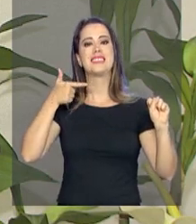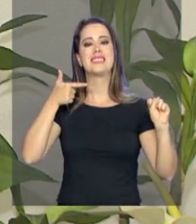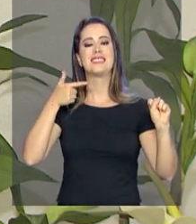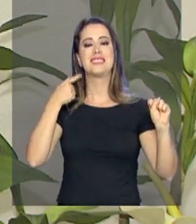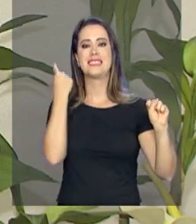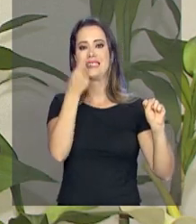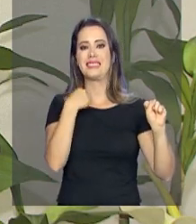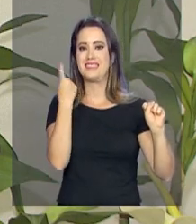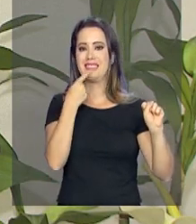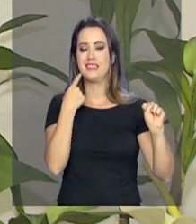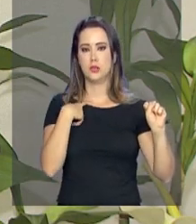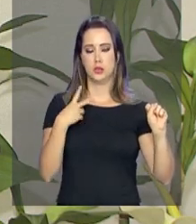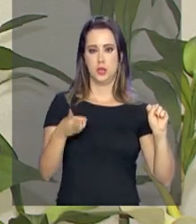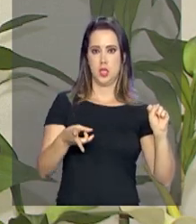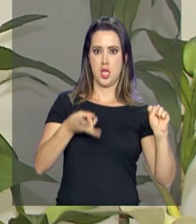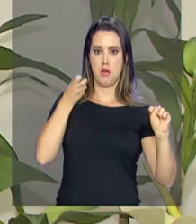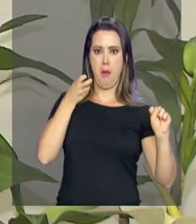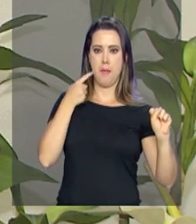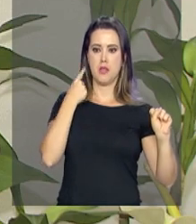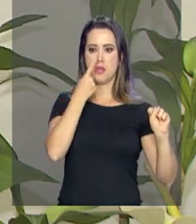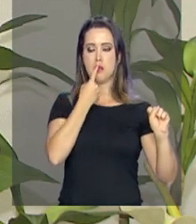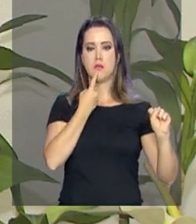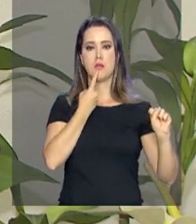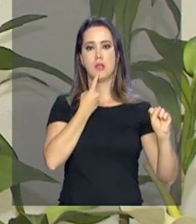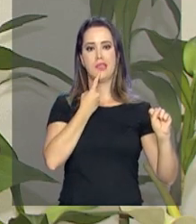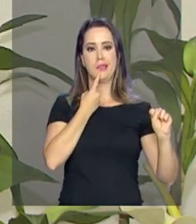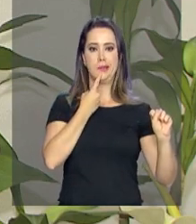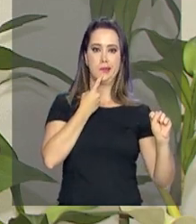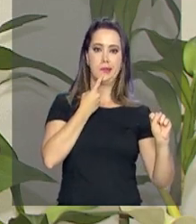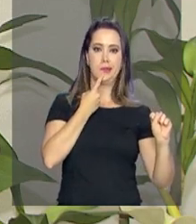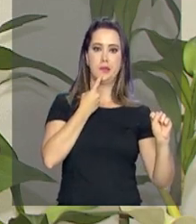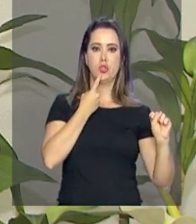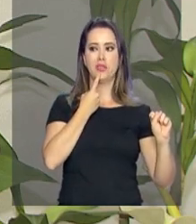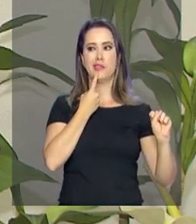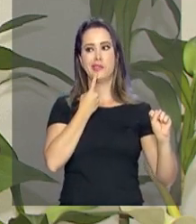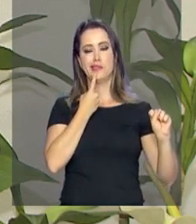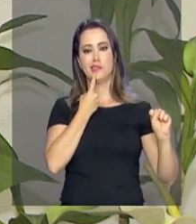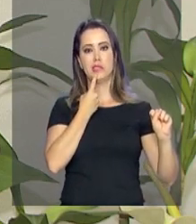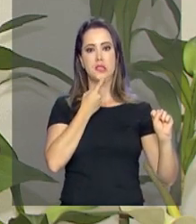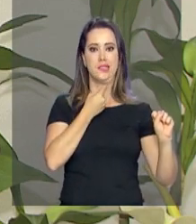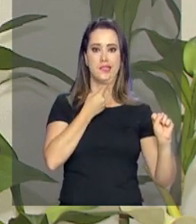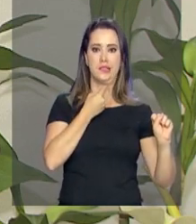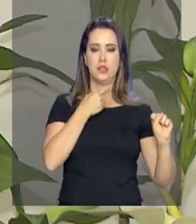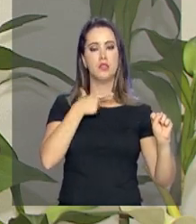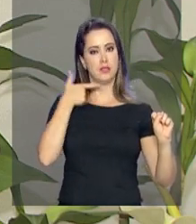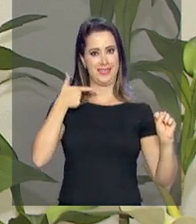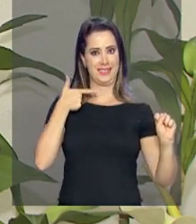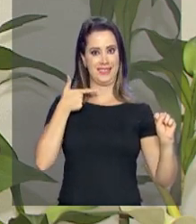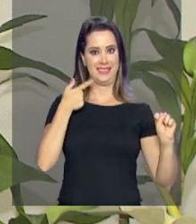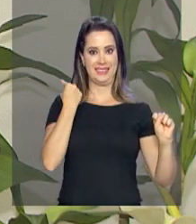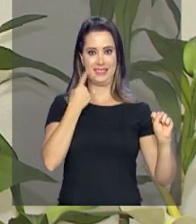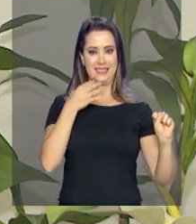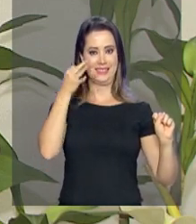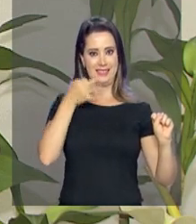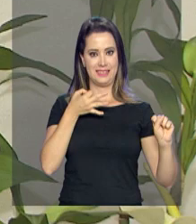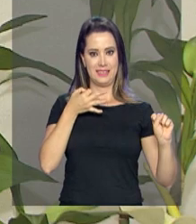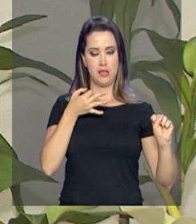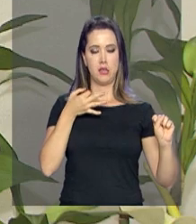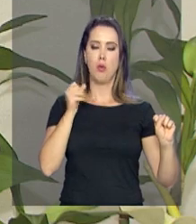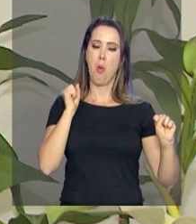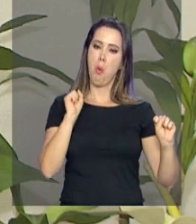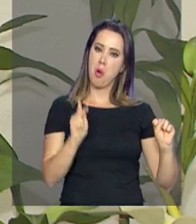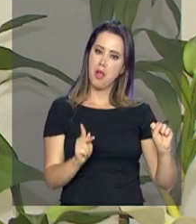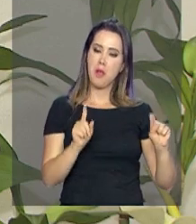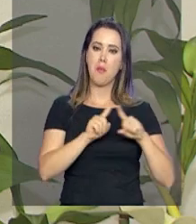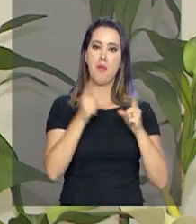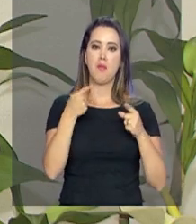quando ela sorriso vai observar se a boca desvia por um lado para o outro a boca torta tá isso pode ser um sinal